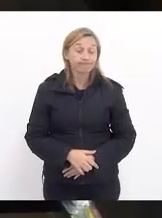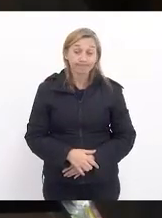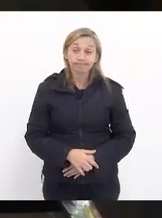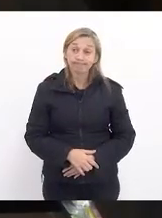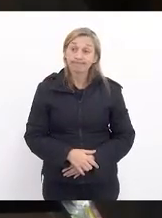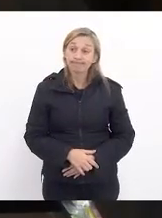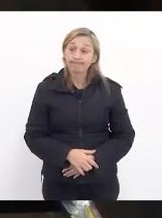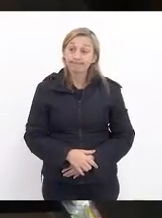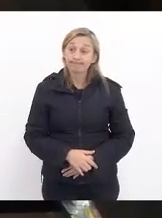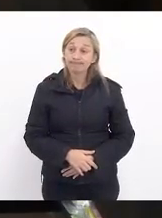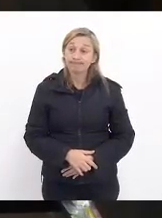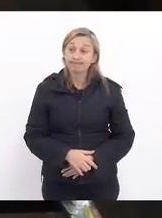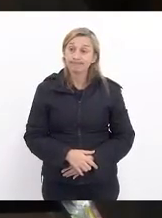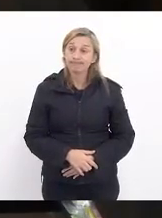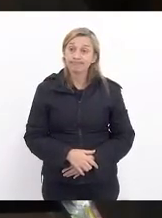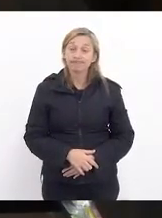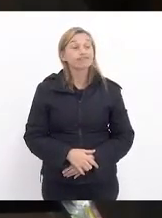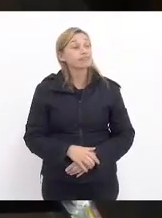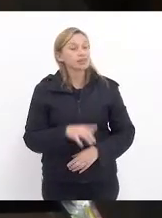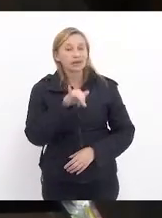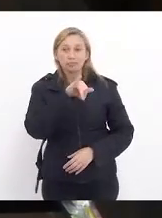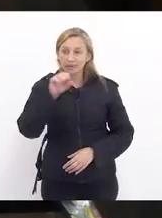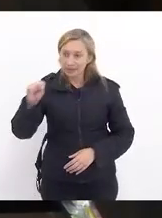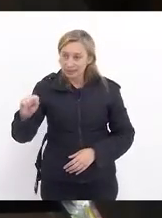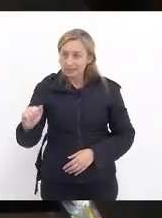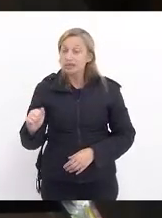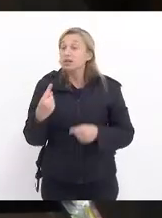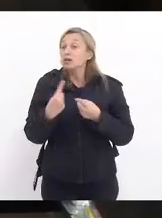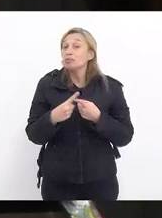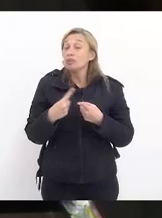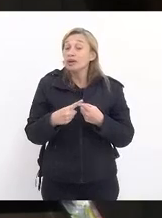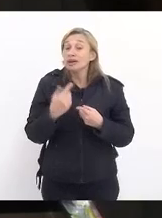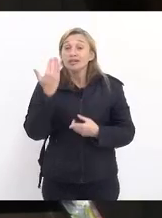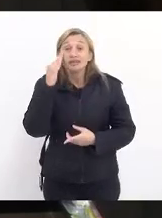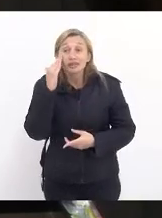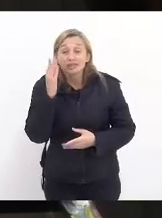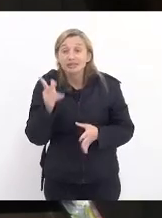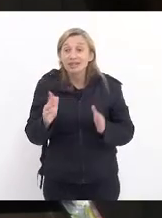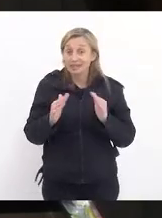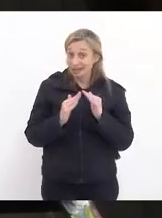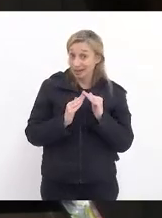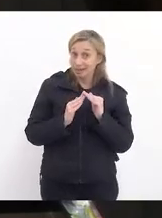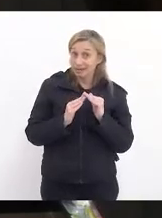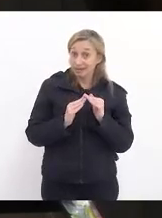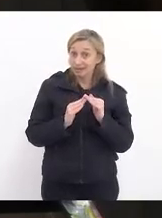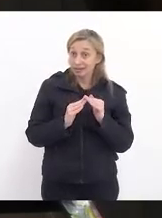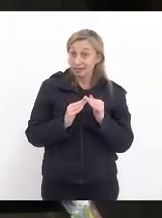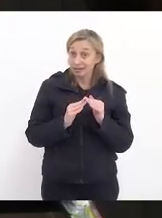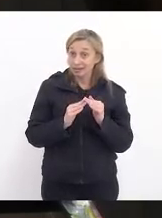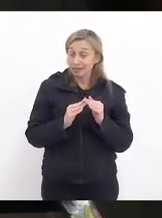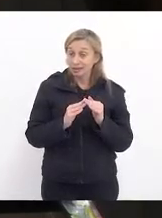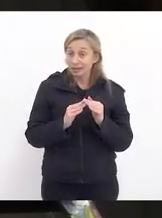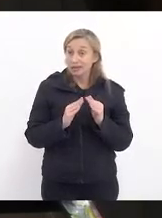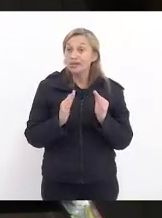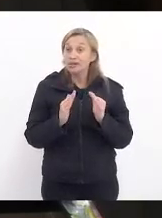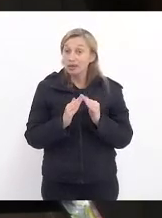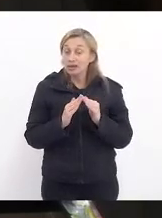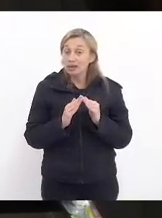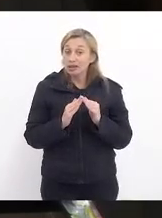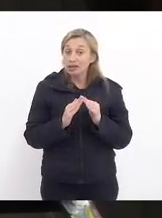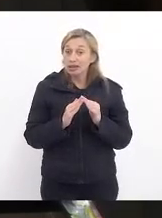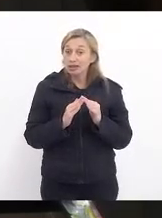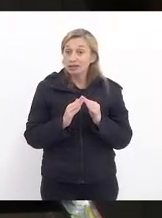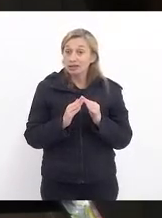essa essa missa porque entendo que esta casa tem que ser uma casa